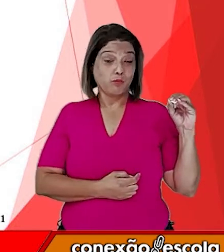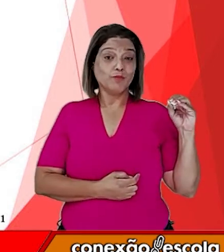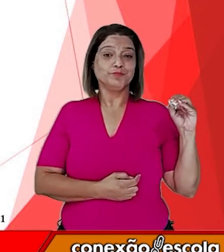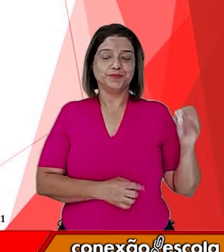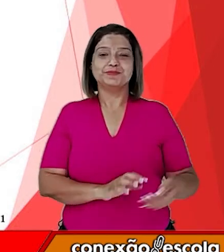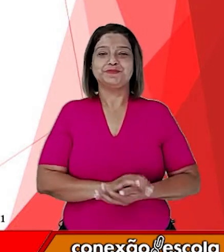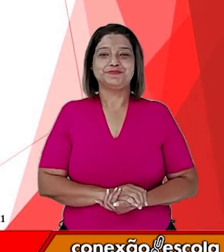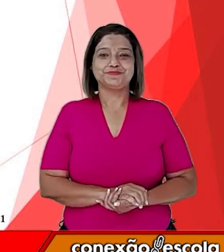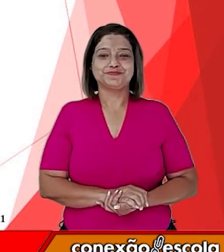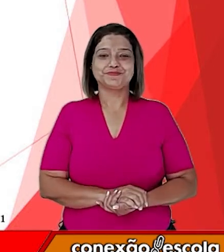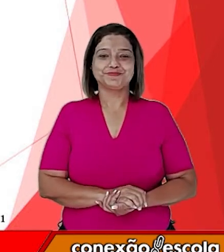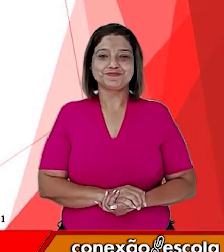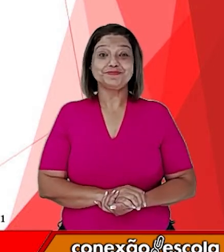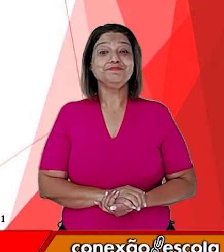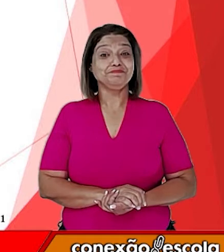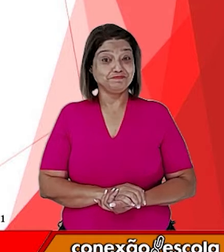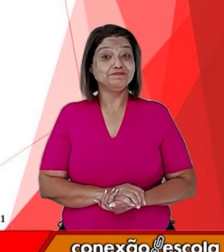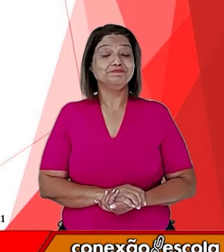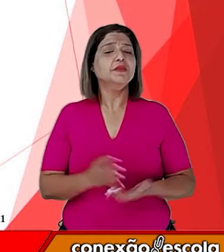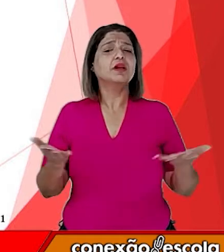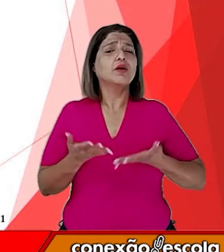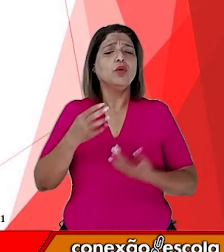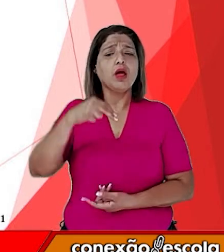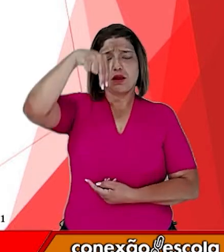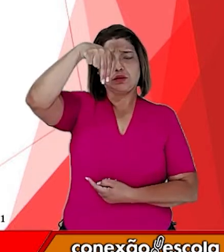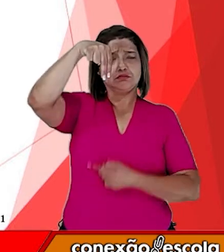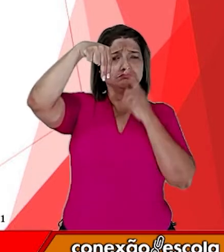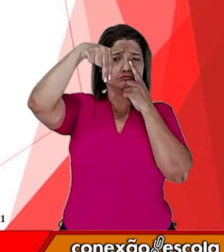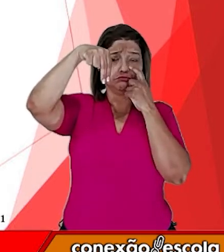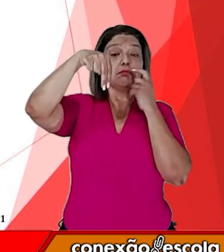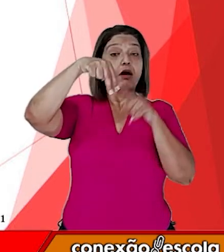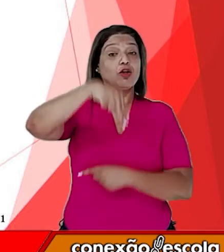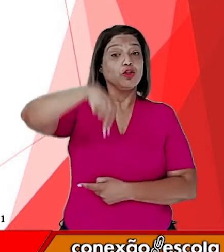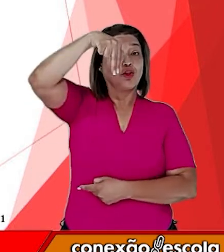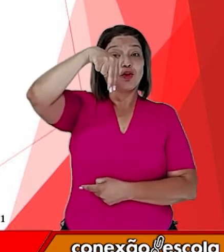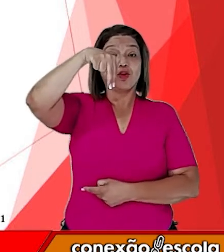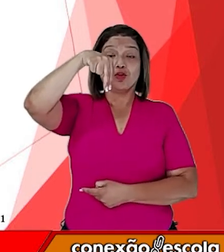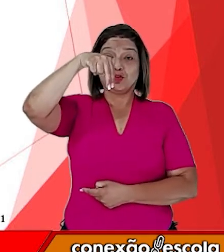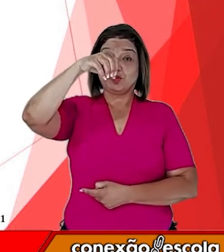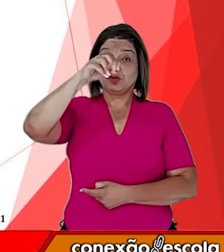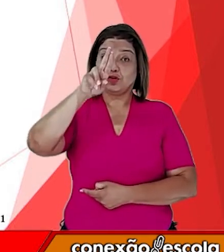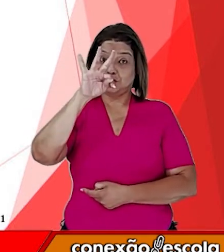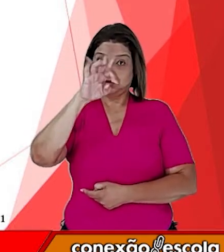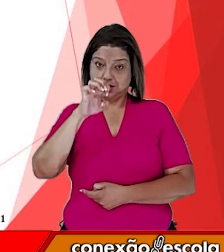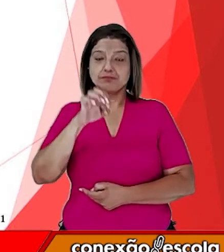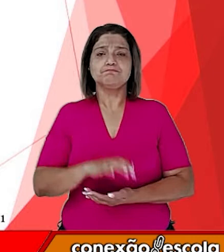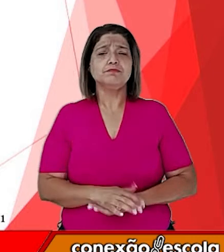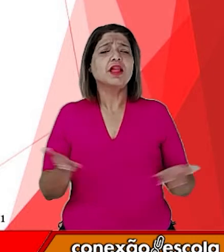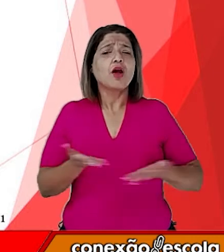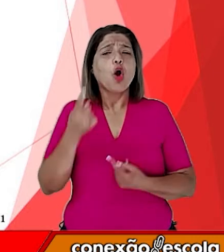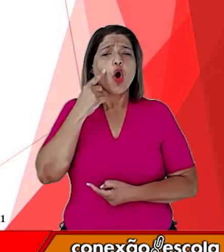o oeste. E o N? É o norte. E lá